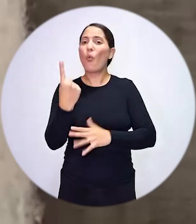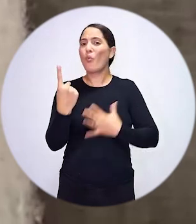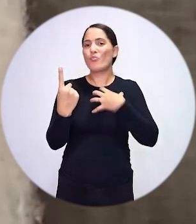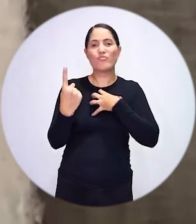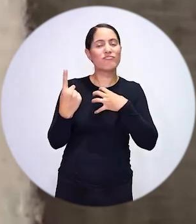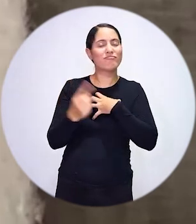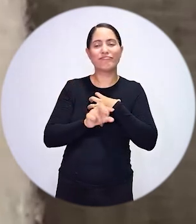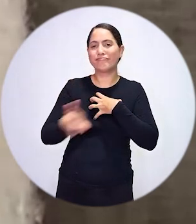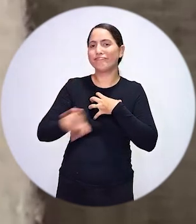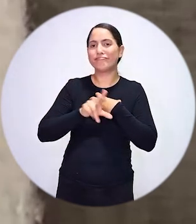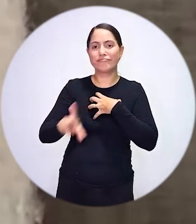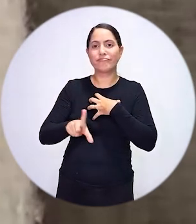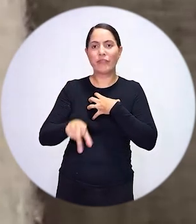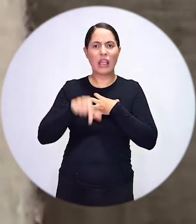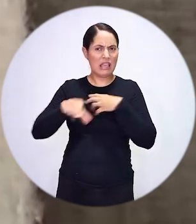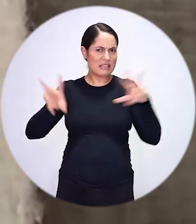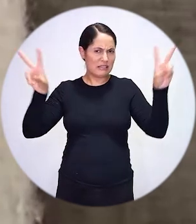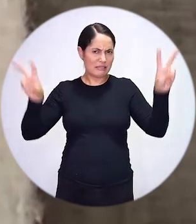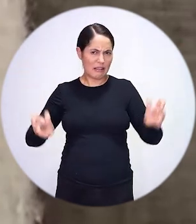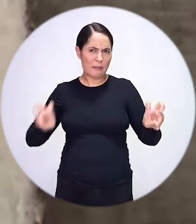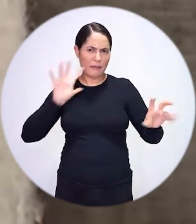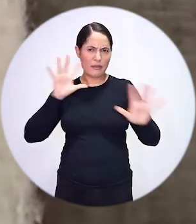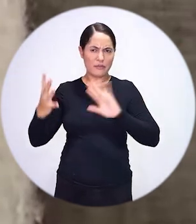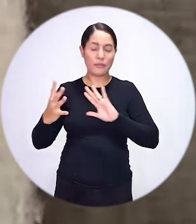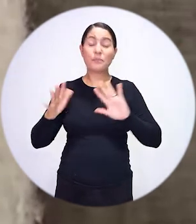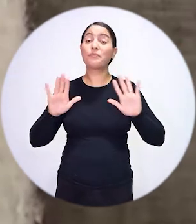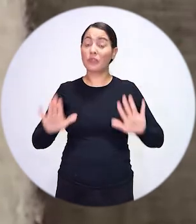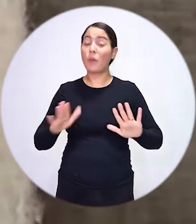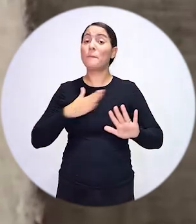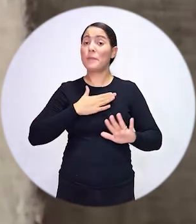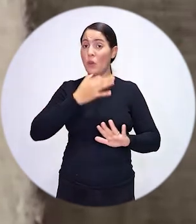não é a única forma de lidar com esses assuntos. Então, eu acho